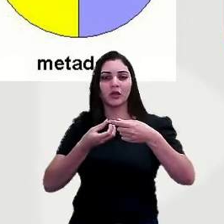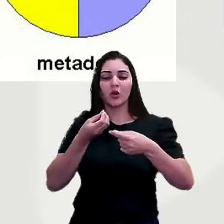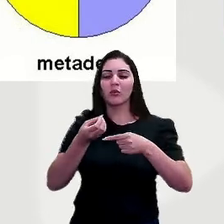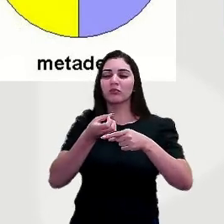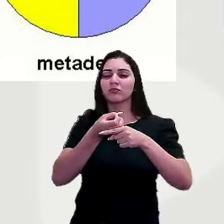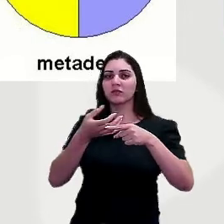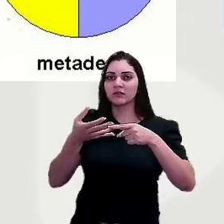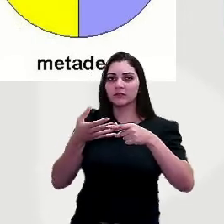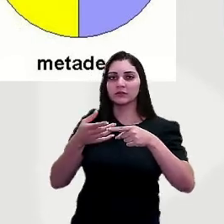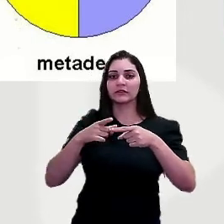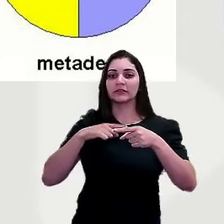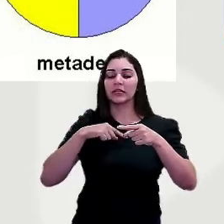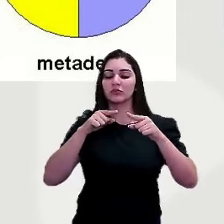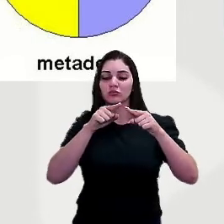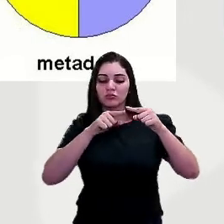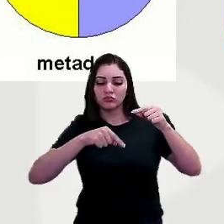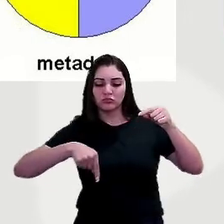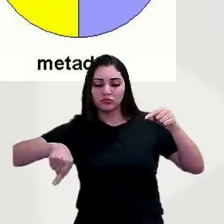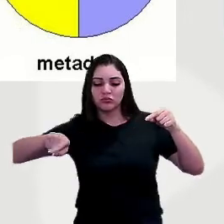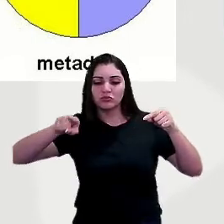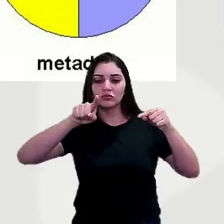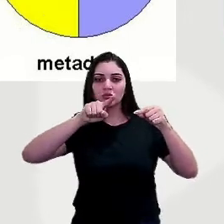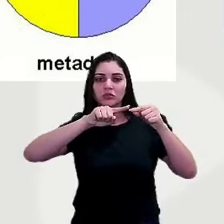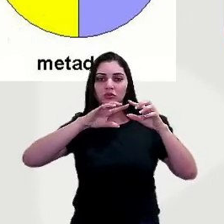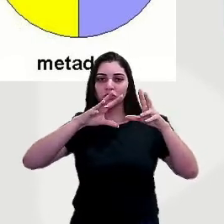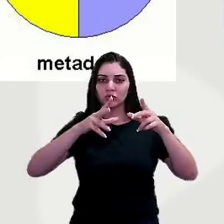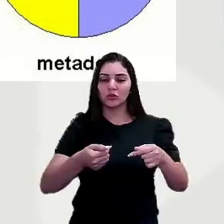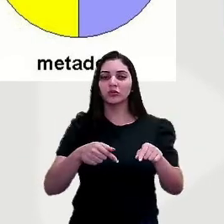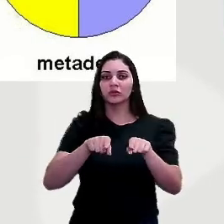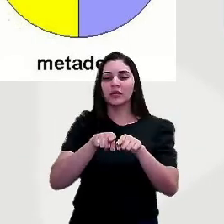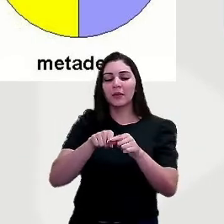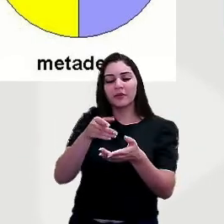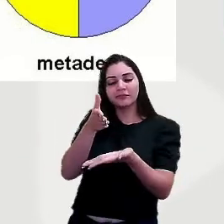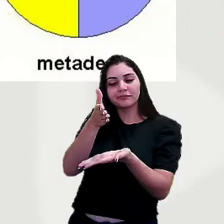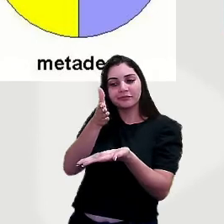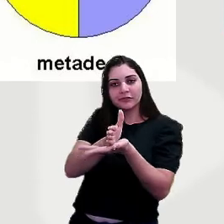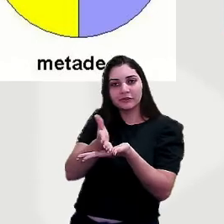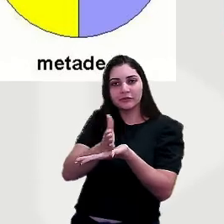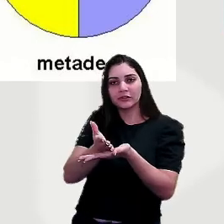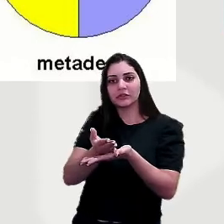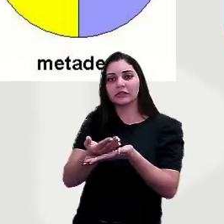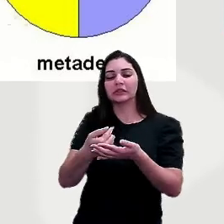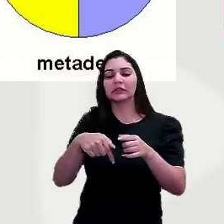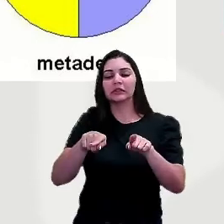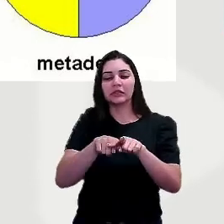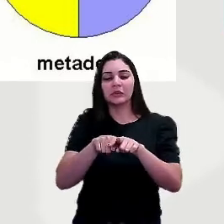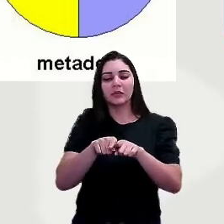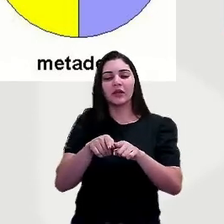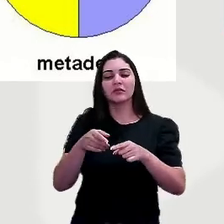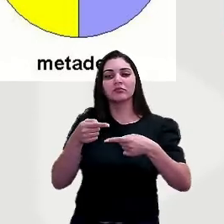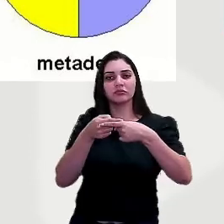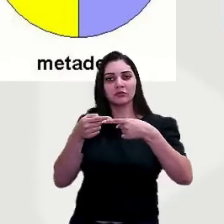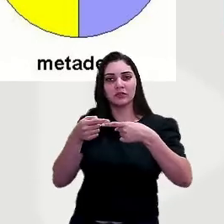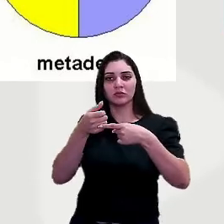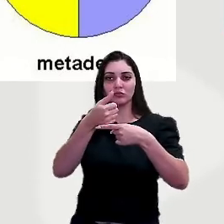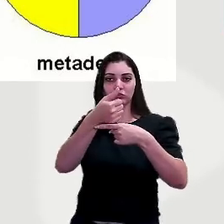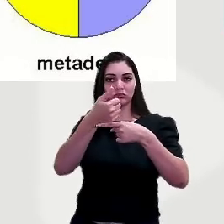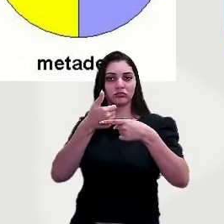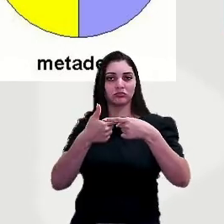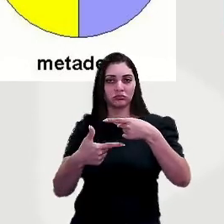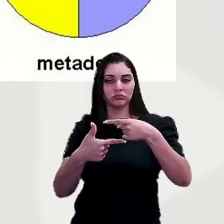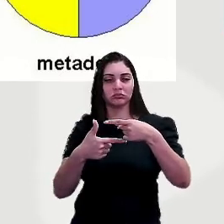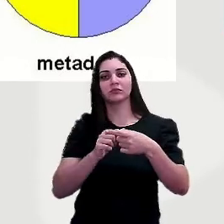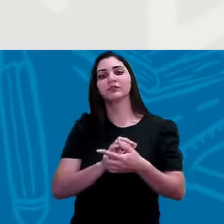Eu tenho o círculo inteiro, eu tenho ele dividido no meio e eu tenho ele em forma de fração, ó, metade, 1 sobre